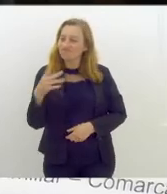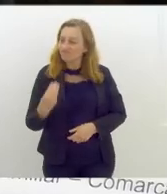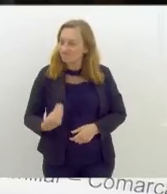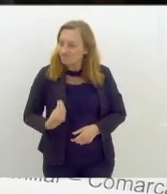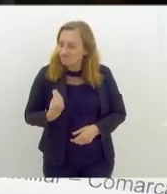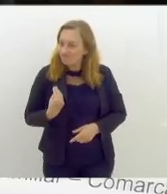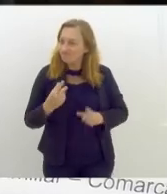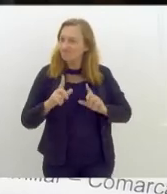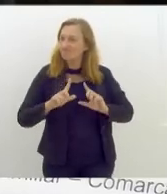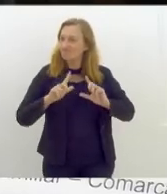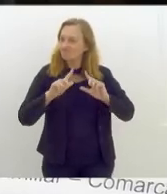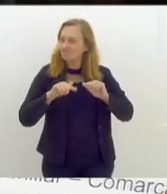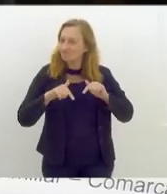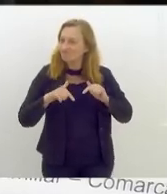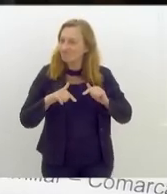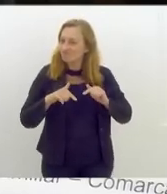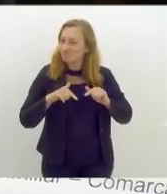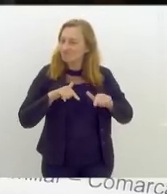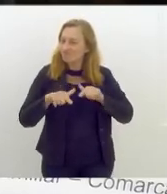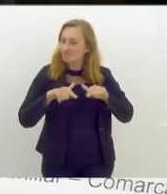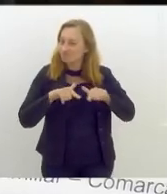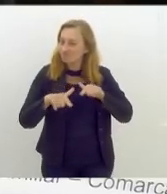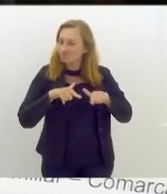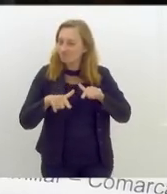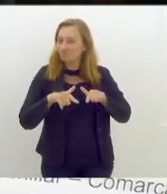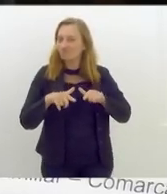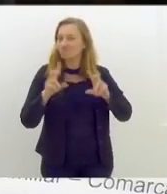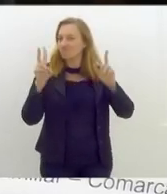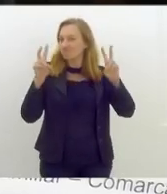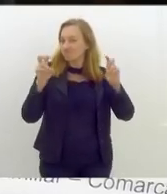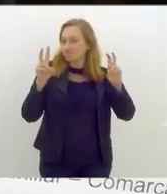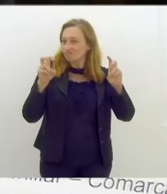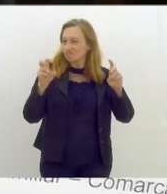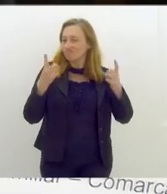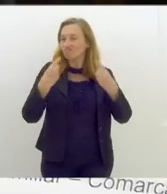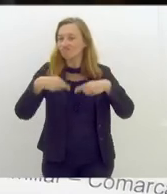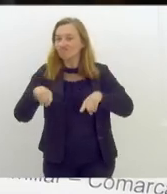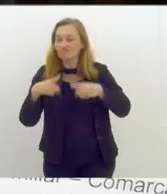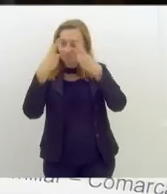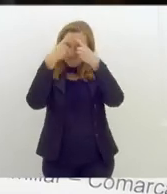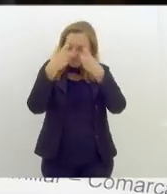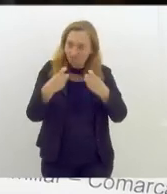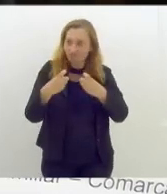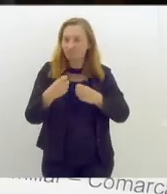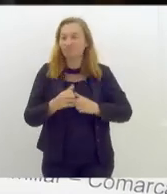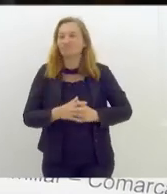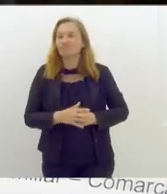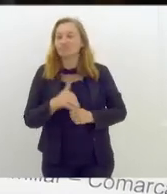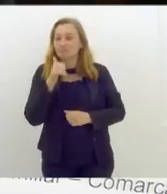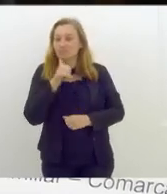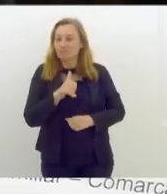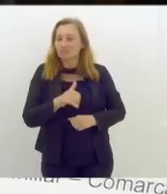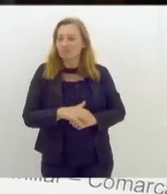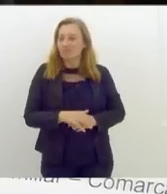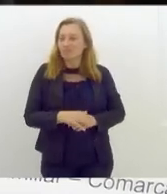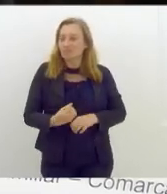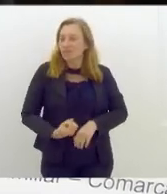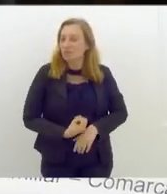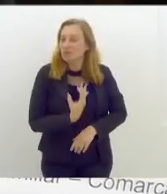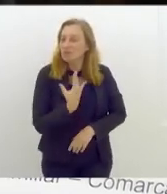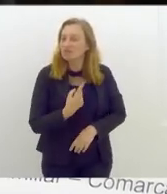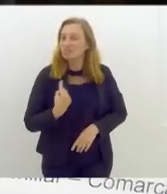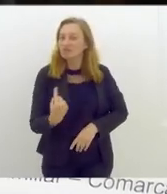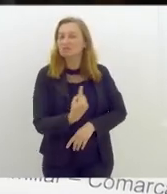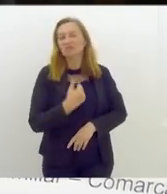sua atuação em prol da questão da violência contra a mulher, ela soa como uma verdadeira poesia para